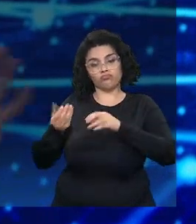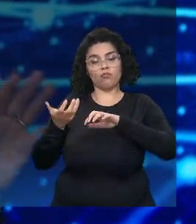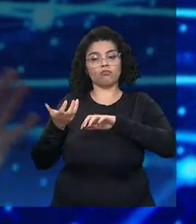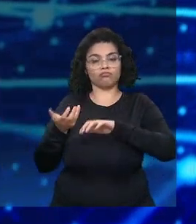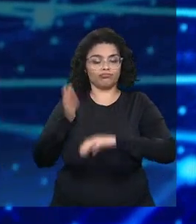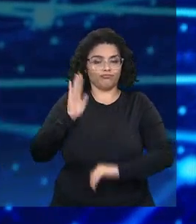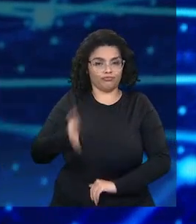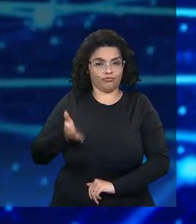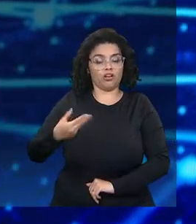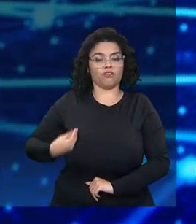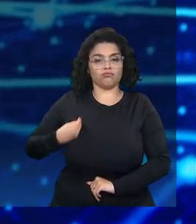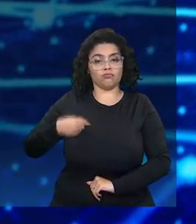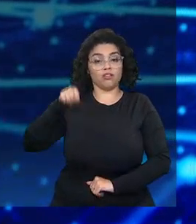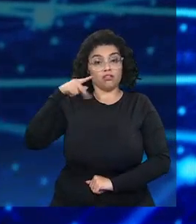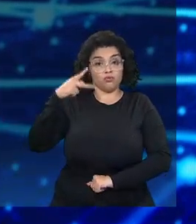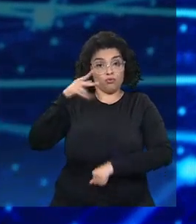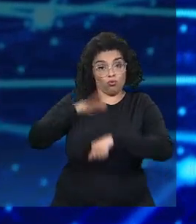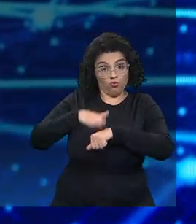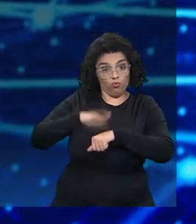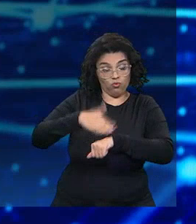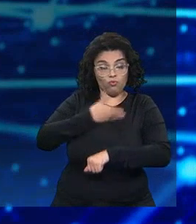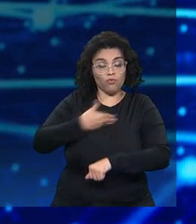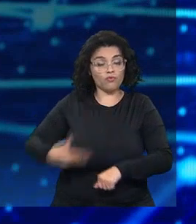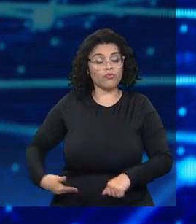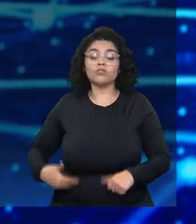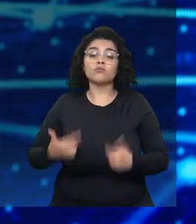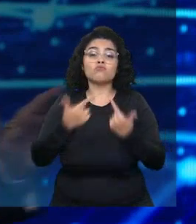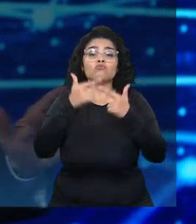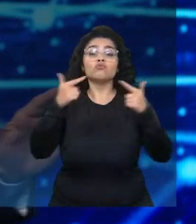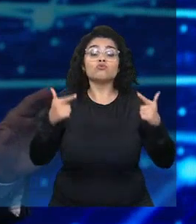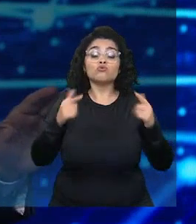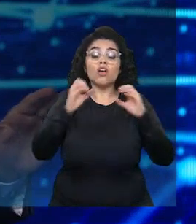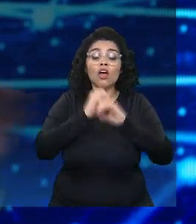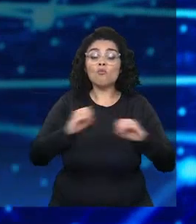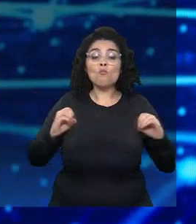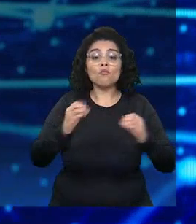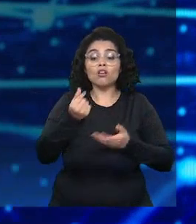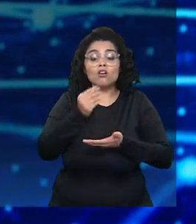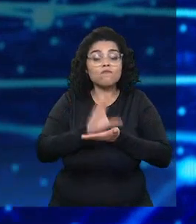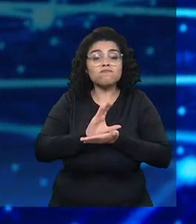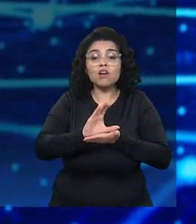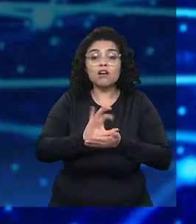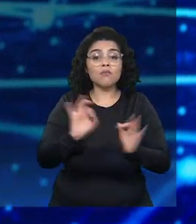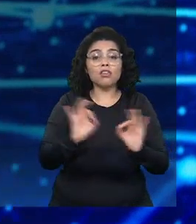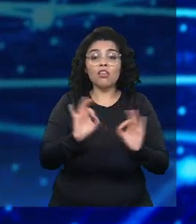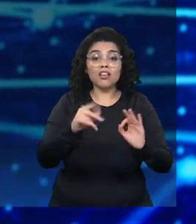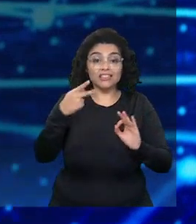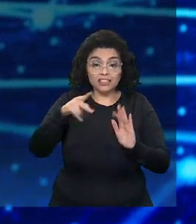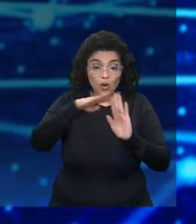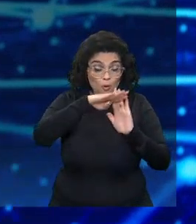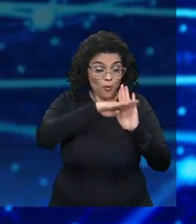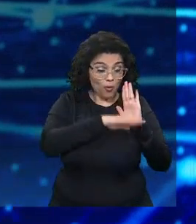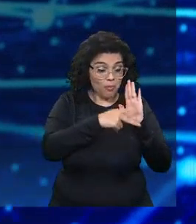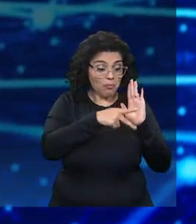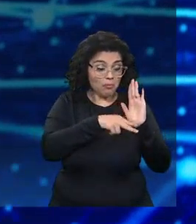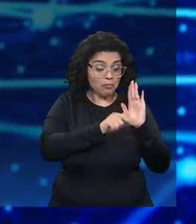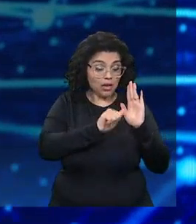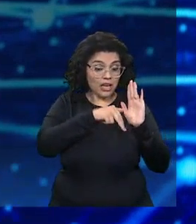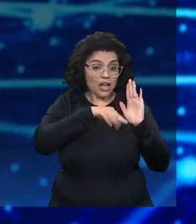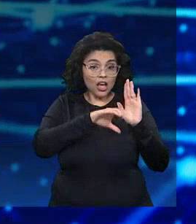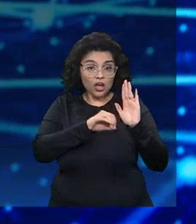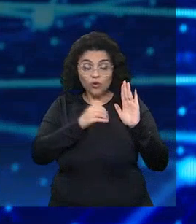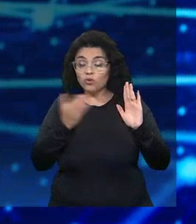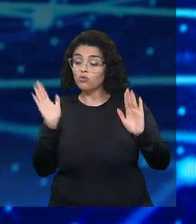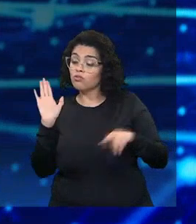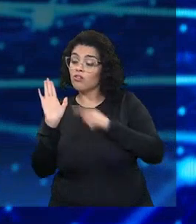é o orçamento do seu governo não existe verba para nada disso ou seja não existe